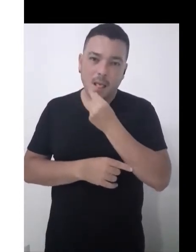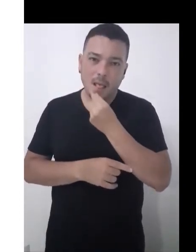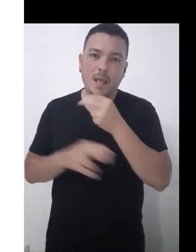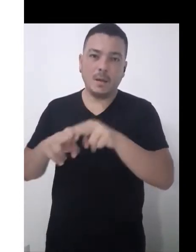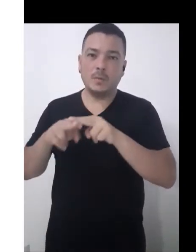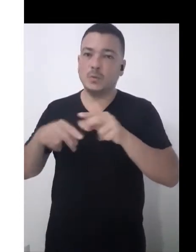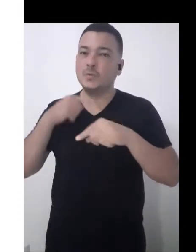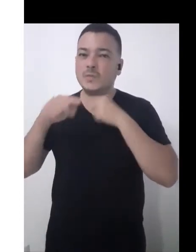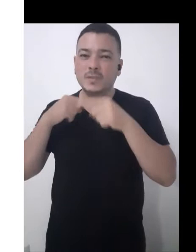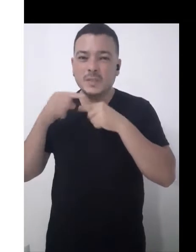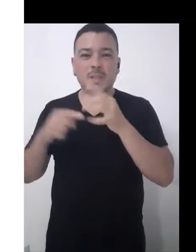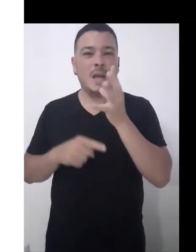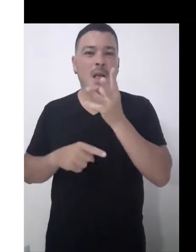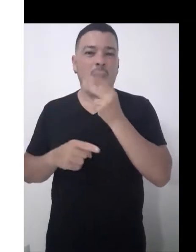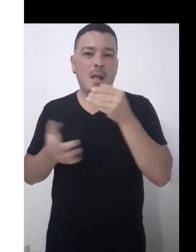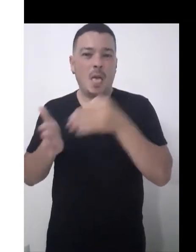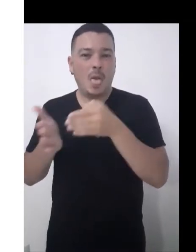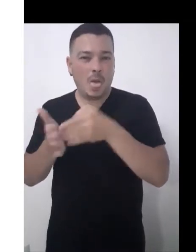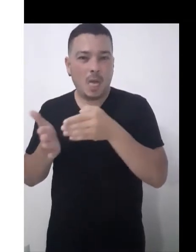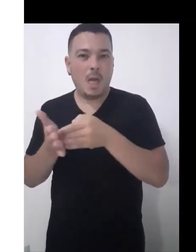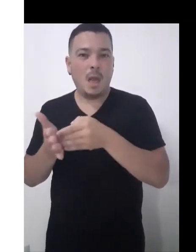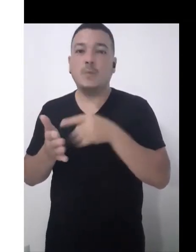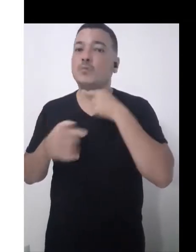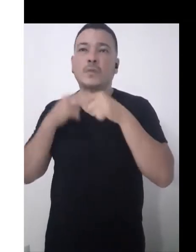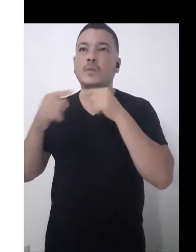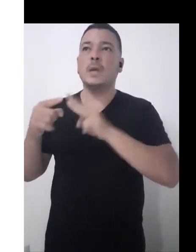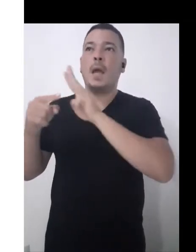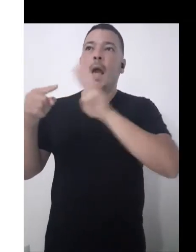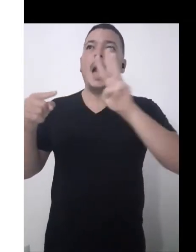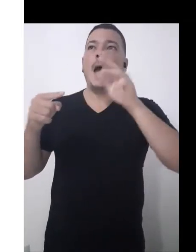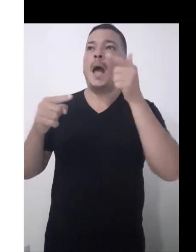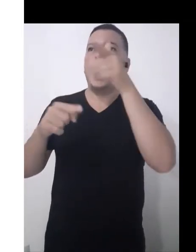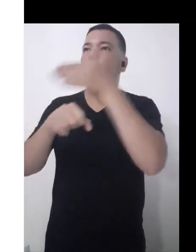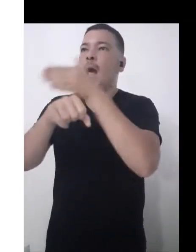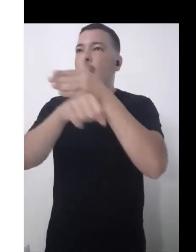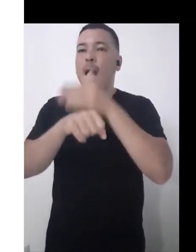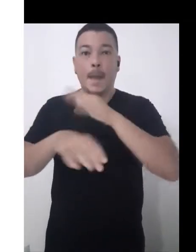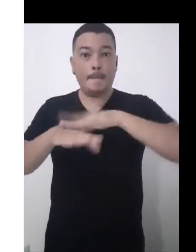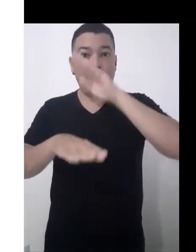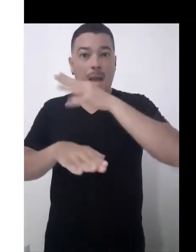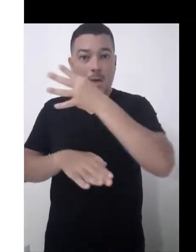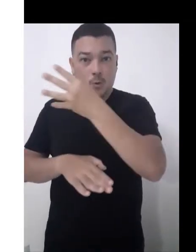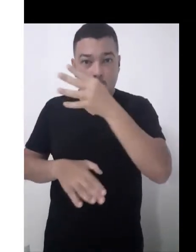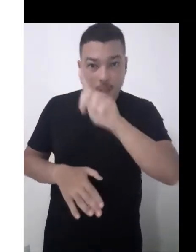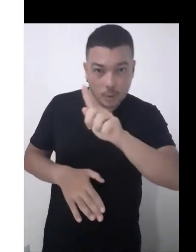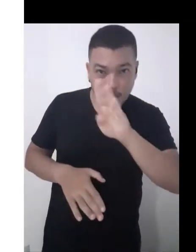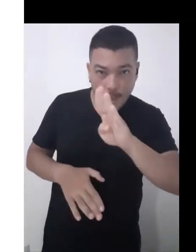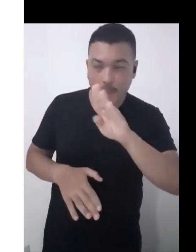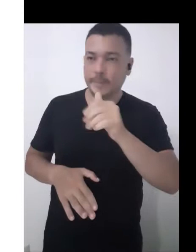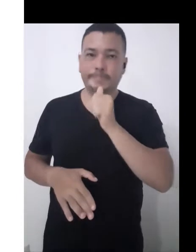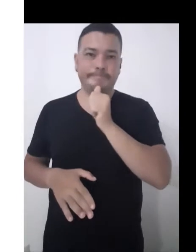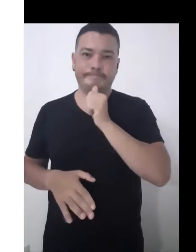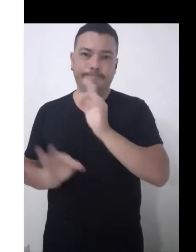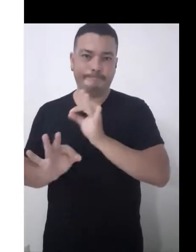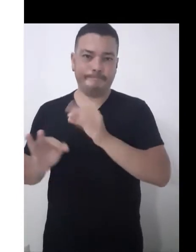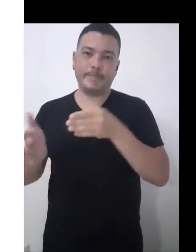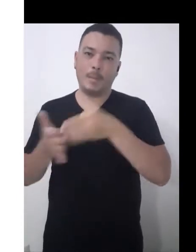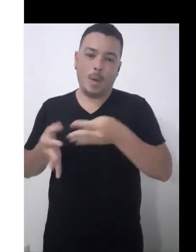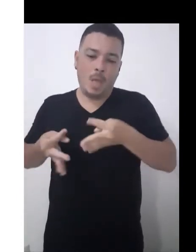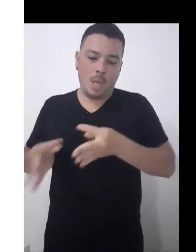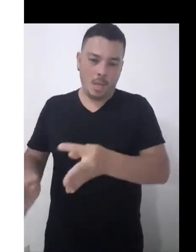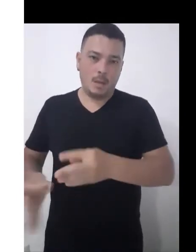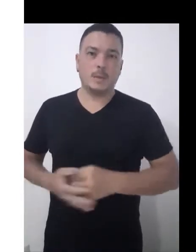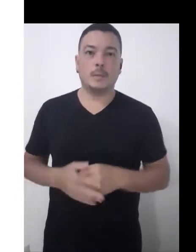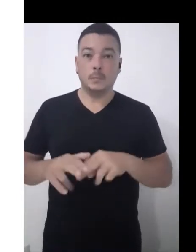endereçar, não vai acessar endereços maiores do que os 4 GB. Então é uma limitação da tecnologia 32 bits. Por